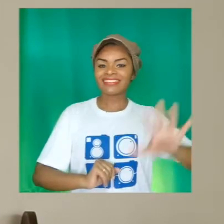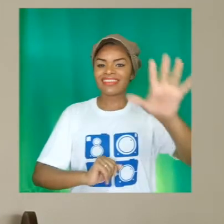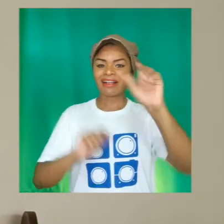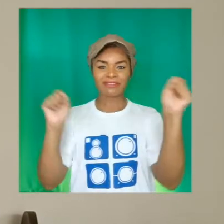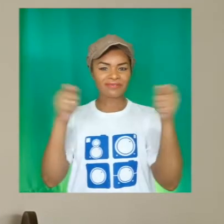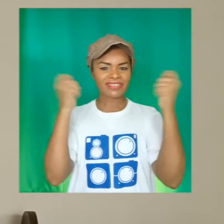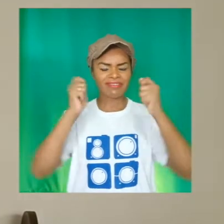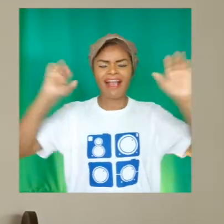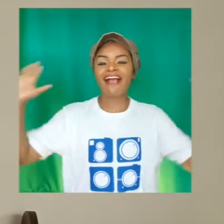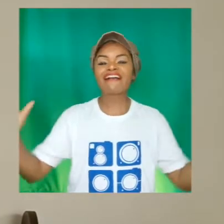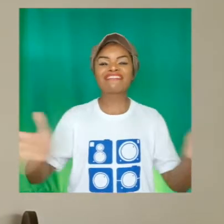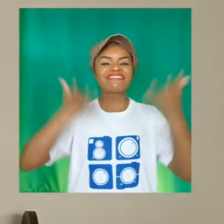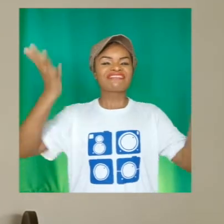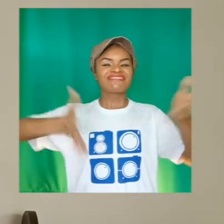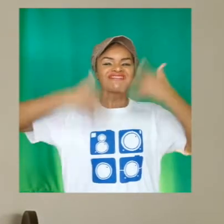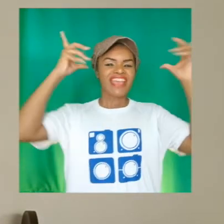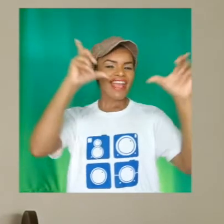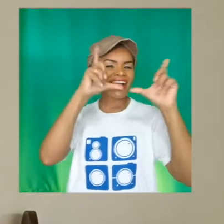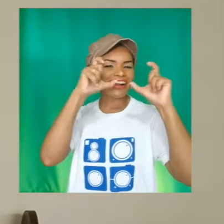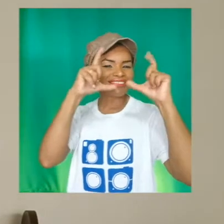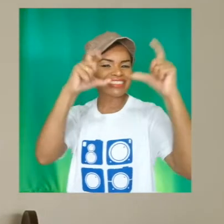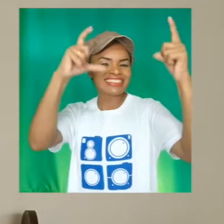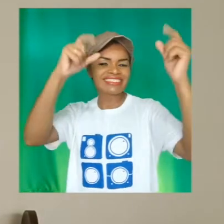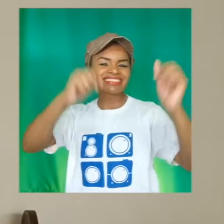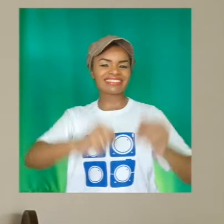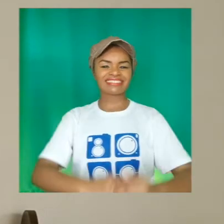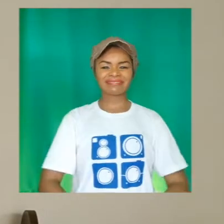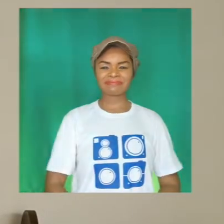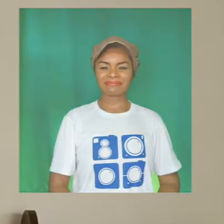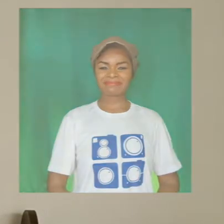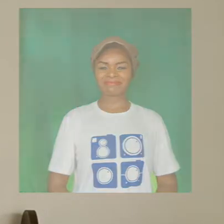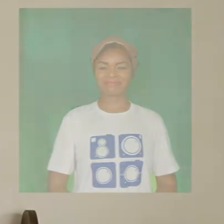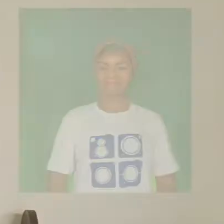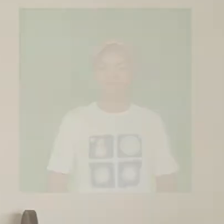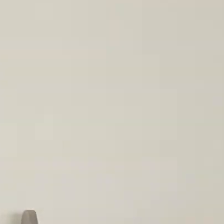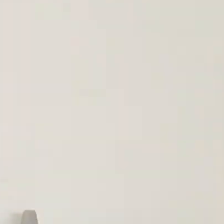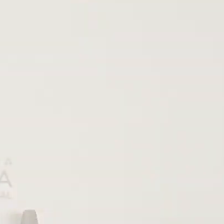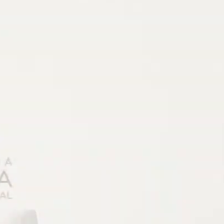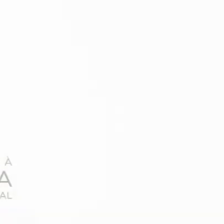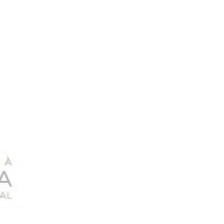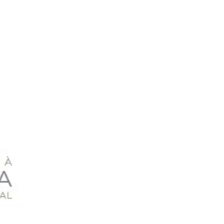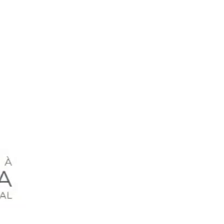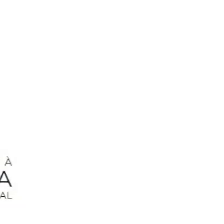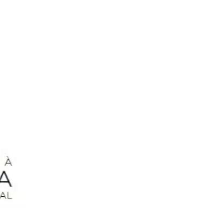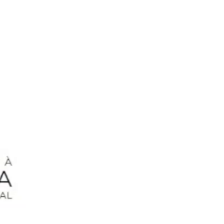e a programação geral do festival. Viva a fotografia!